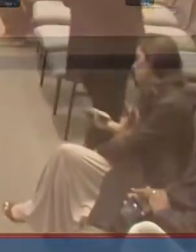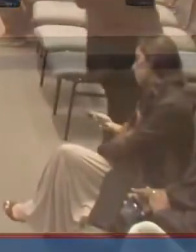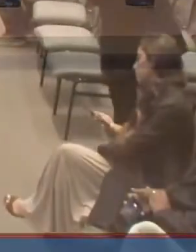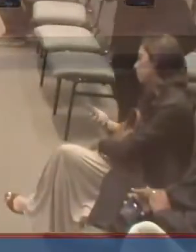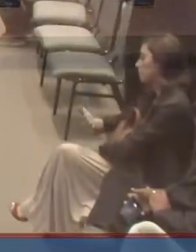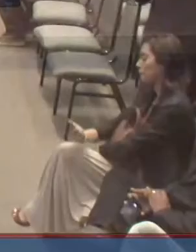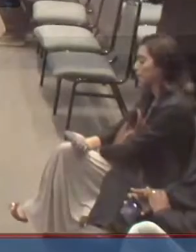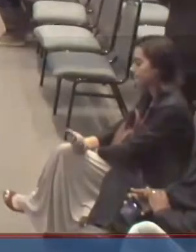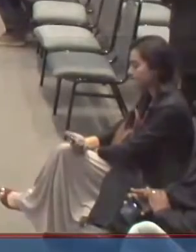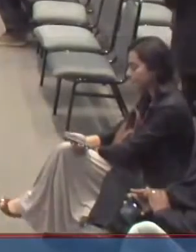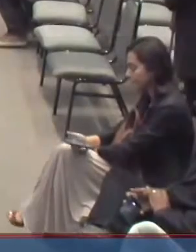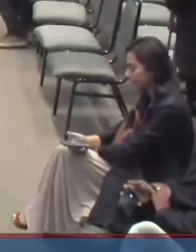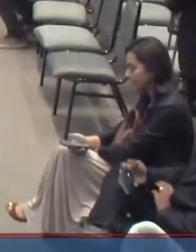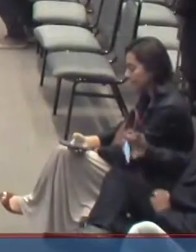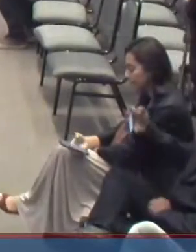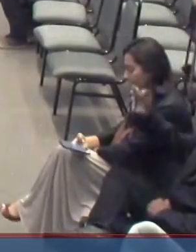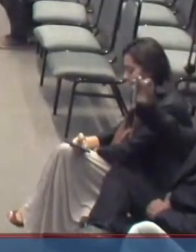tentação.